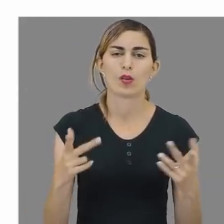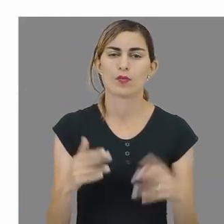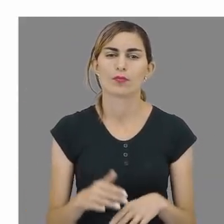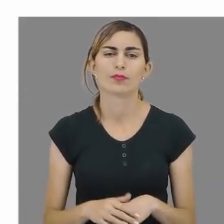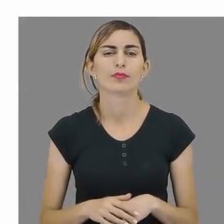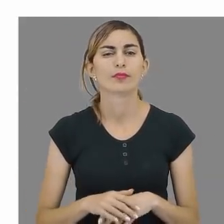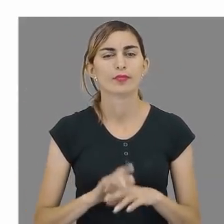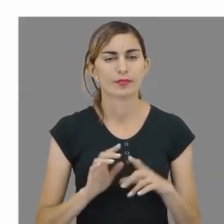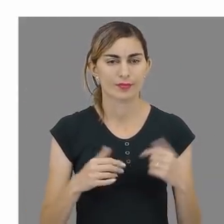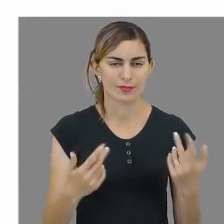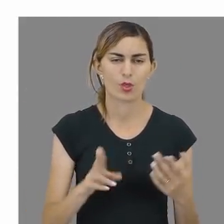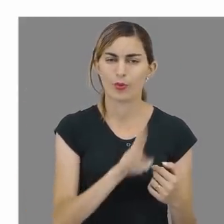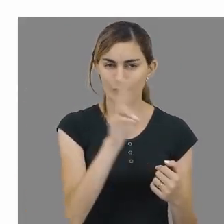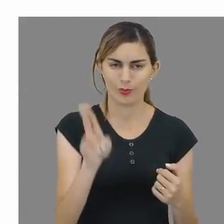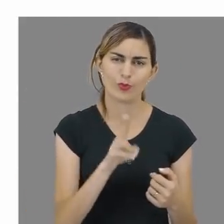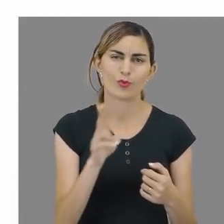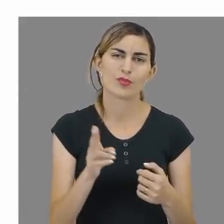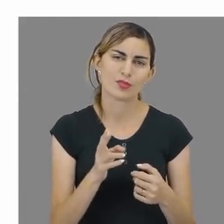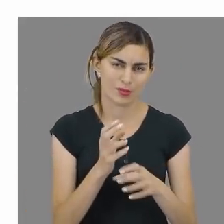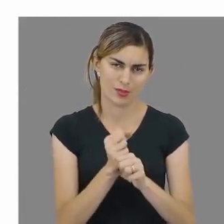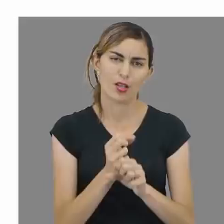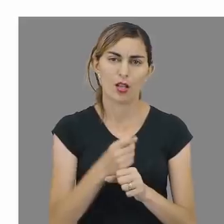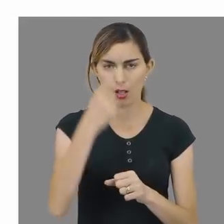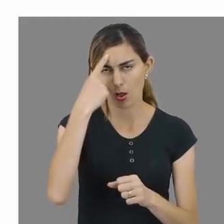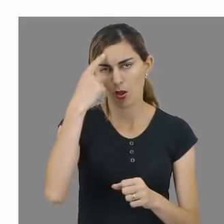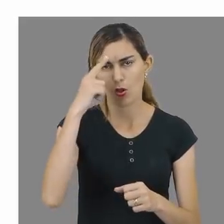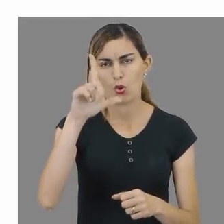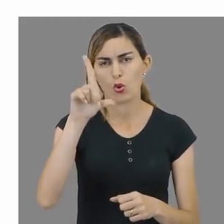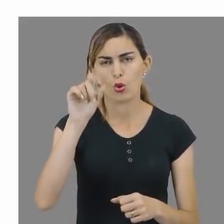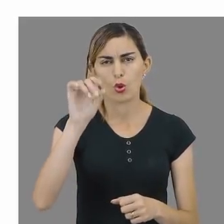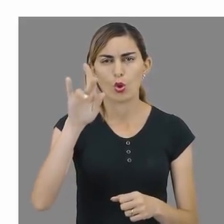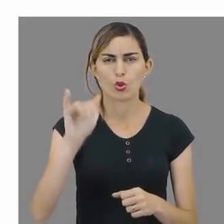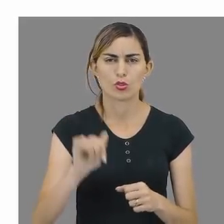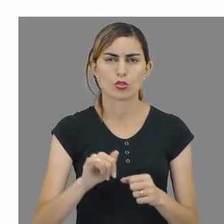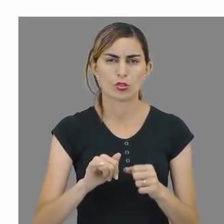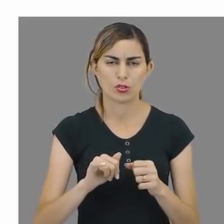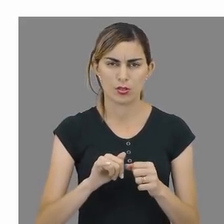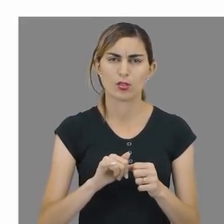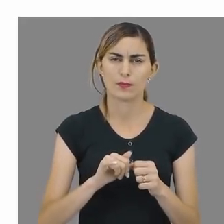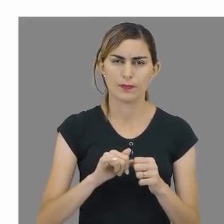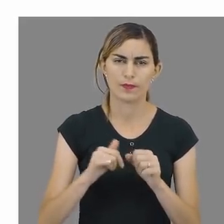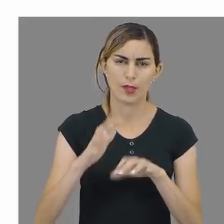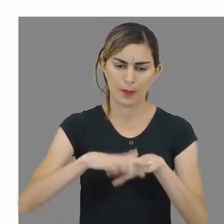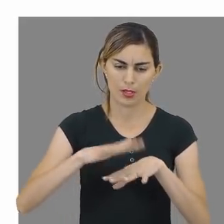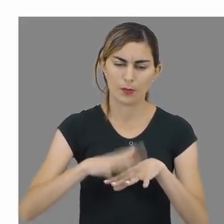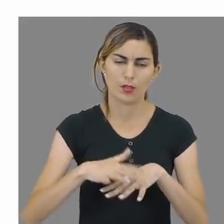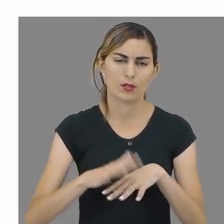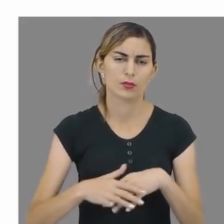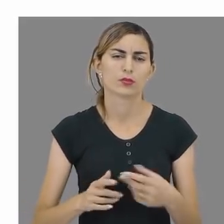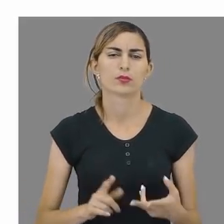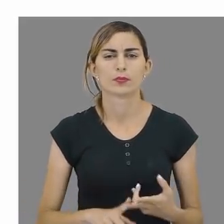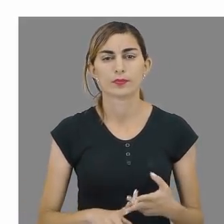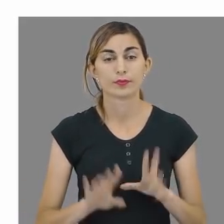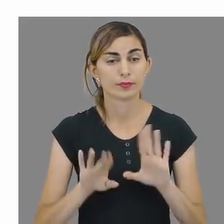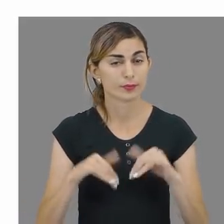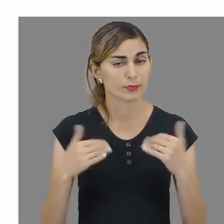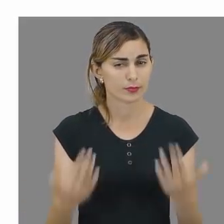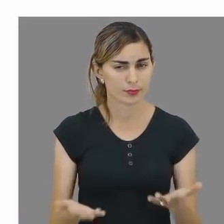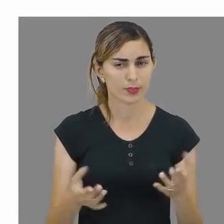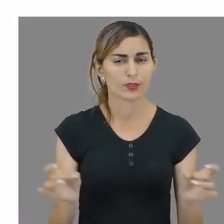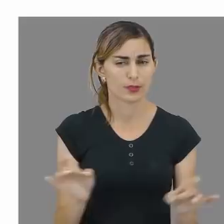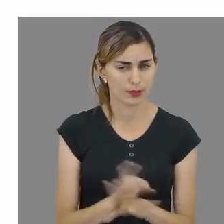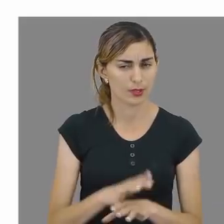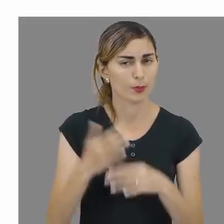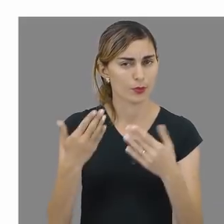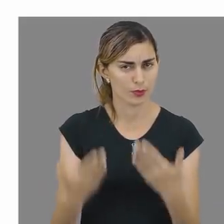também. Ele é utilizado em operações lógicas e expressões matemáticas, muito. Então, vamos